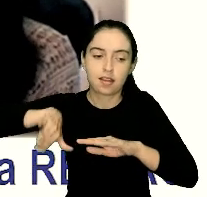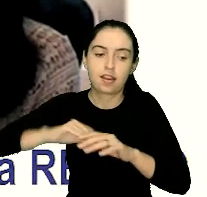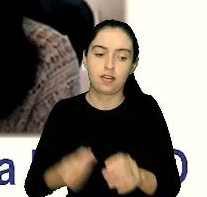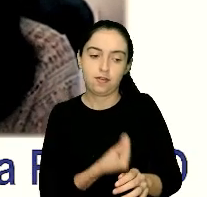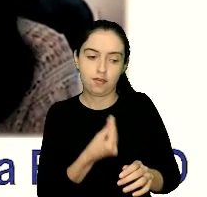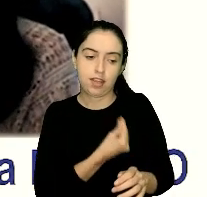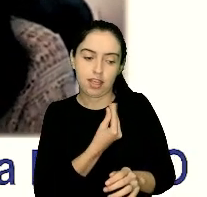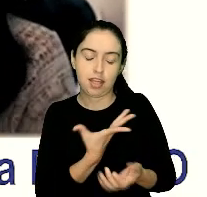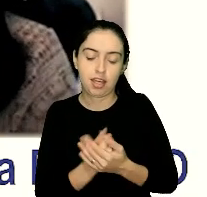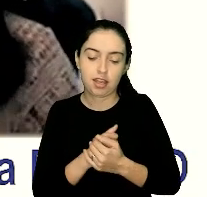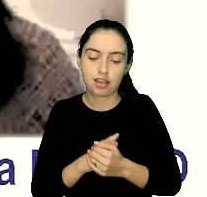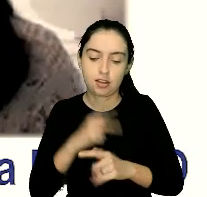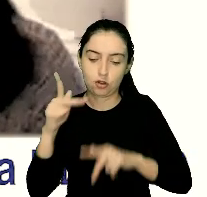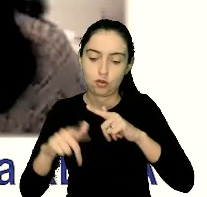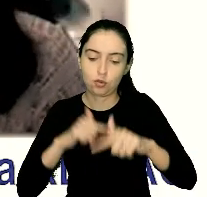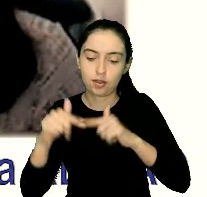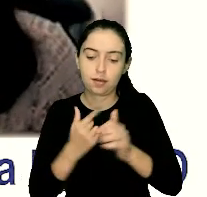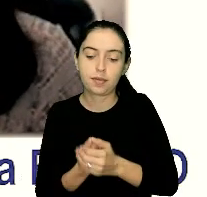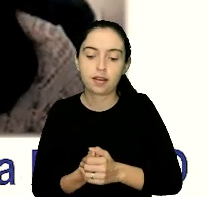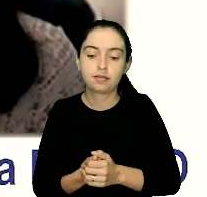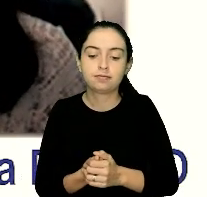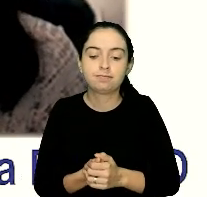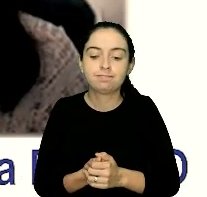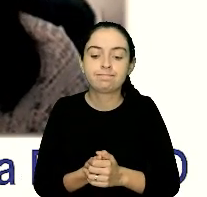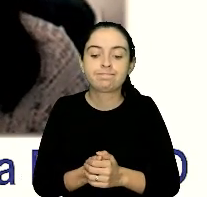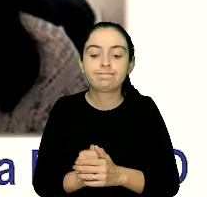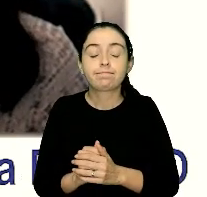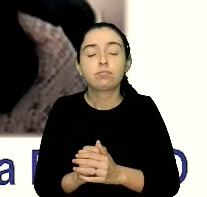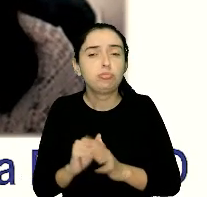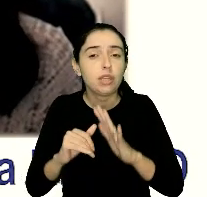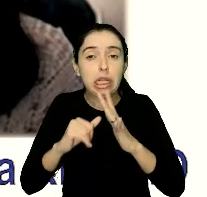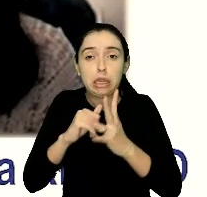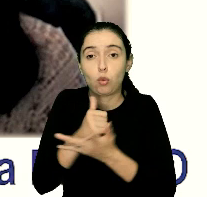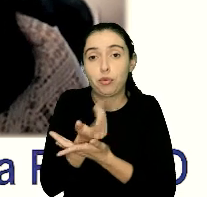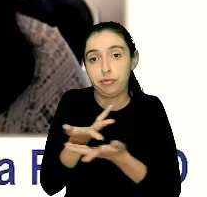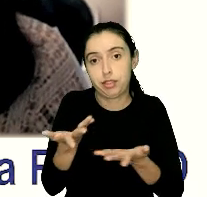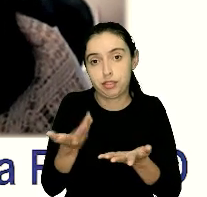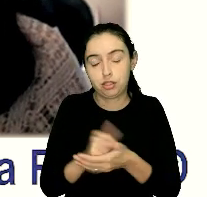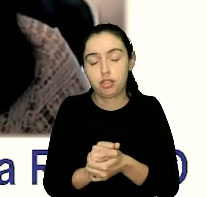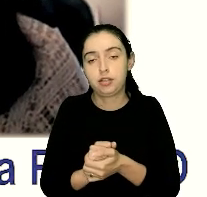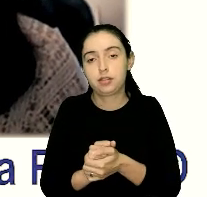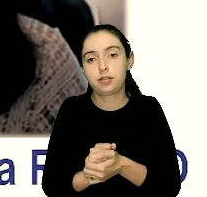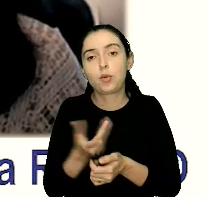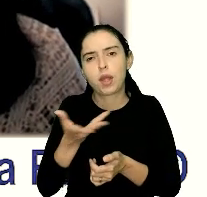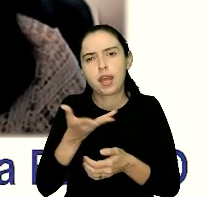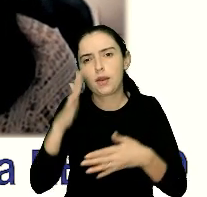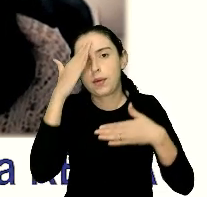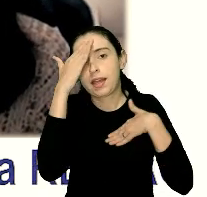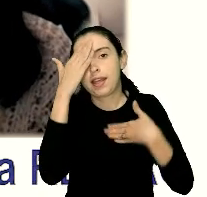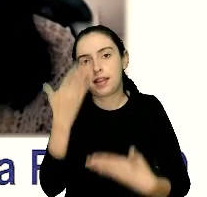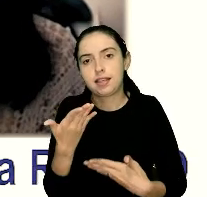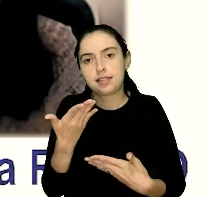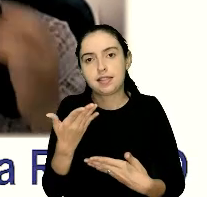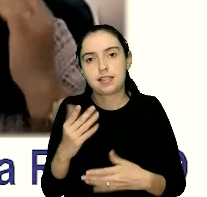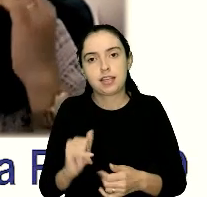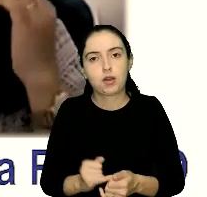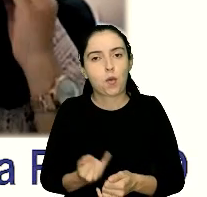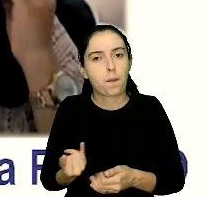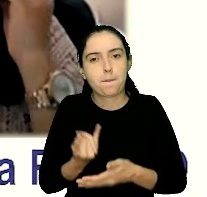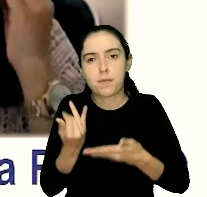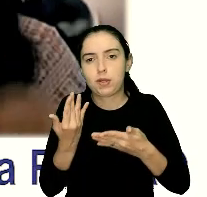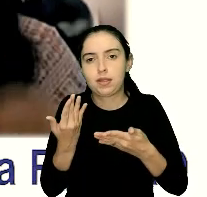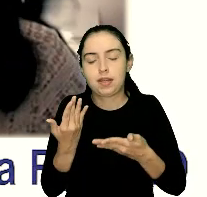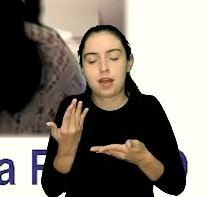o teletrabalho. E assim, eu queria agradecer a oportunidade de participar